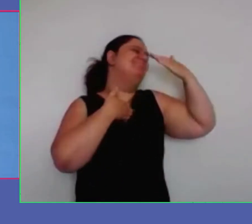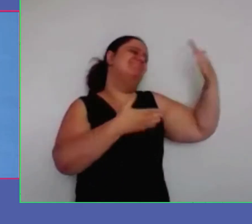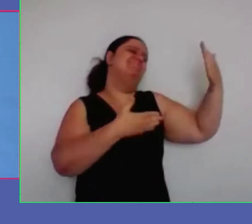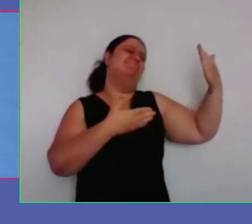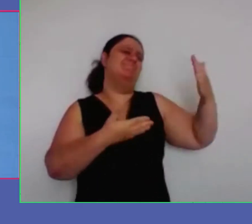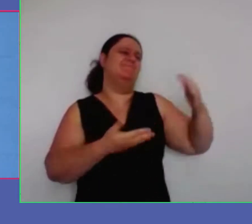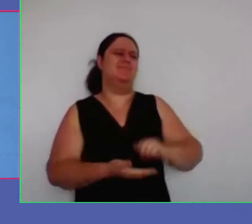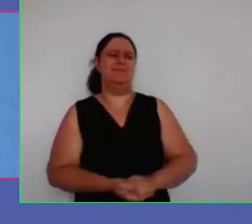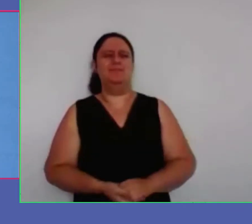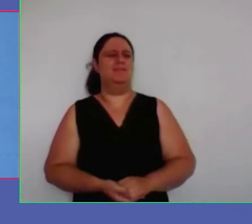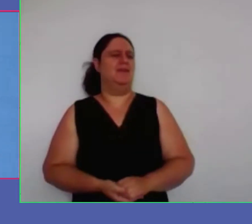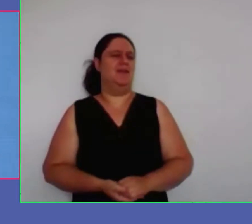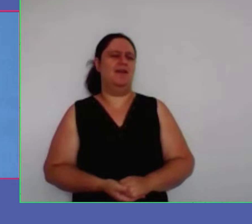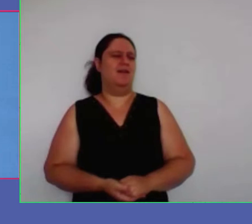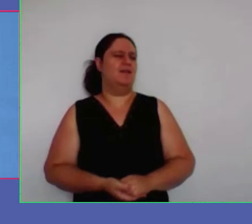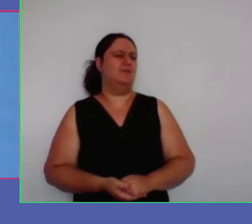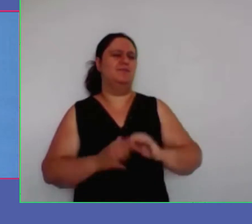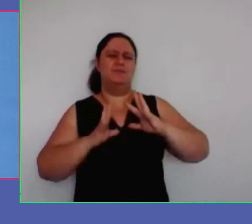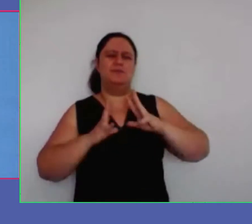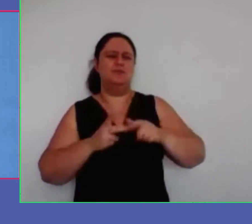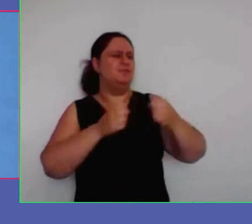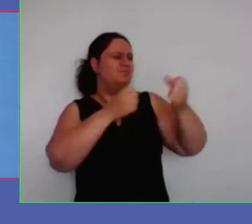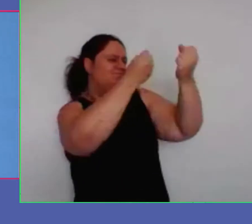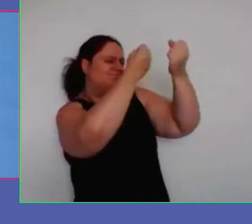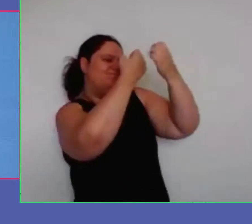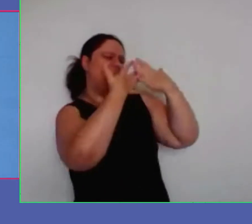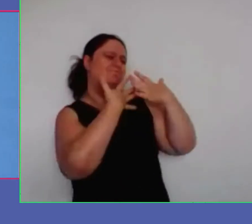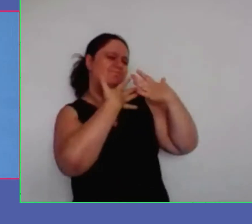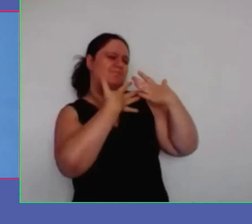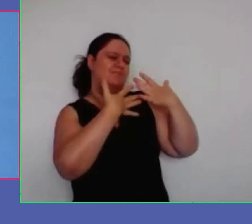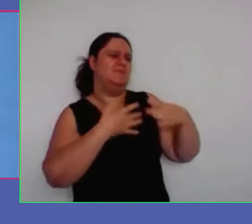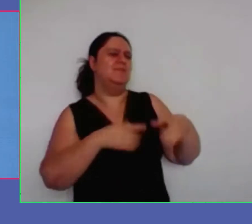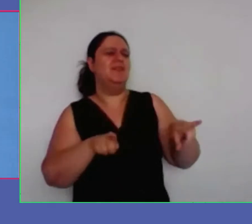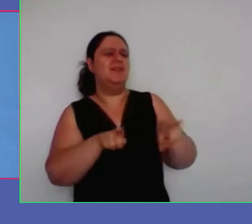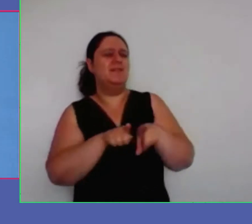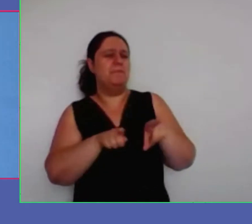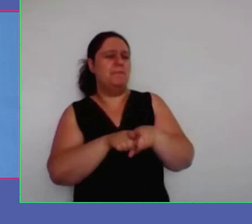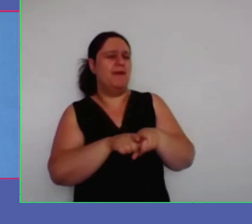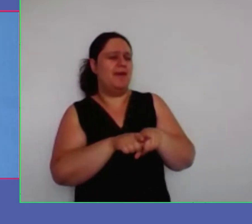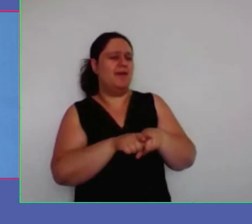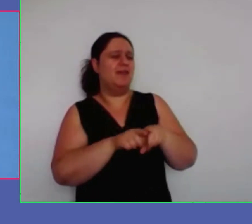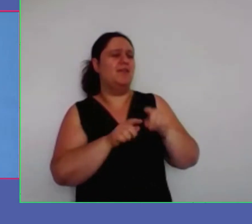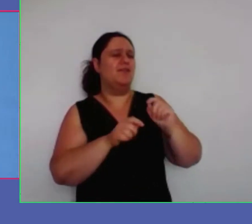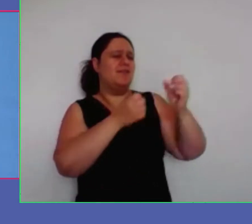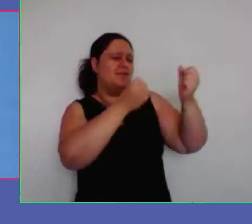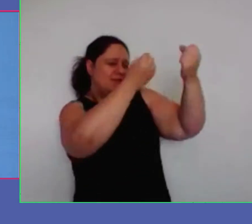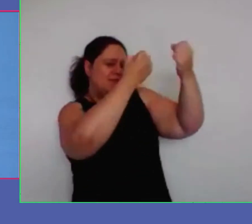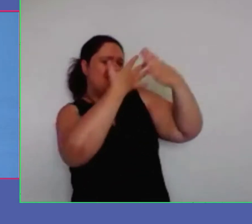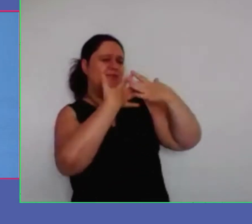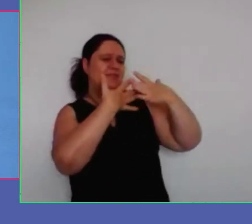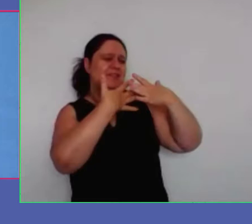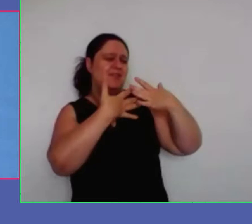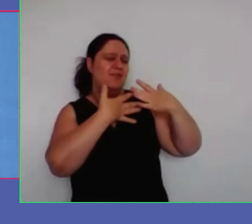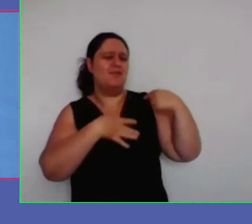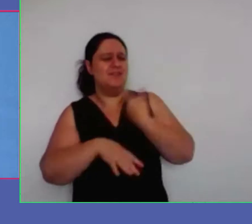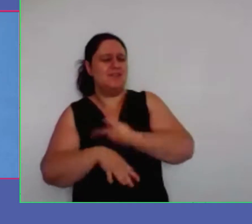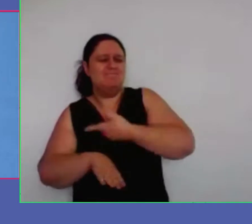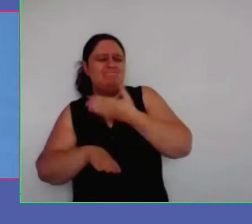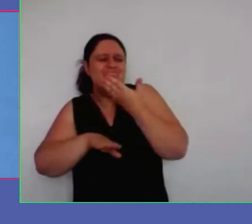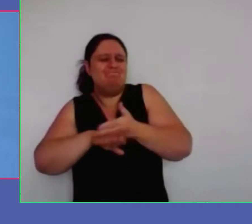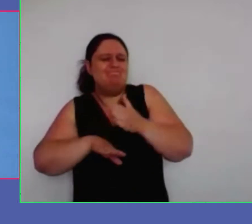essas revelações têm produzido muitas ações,